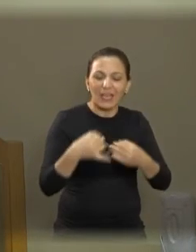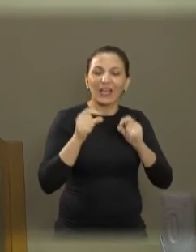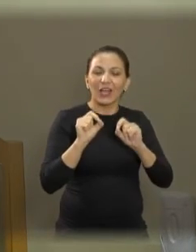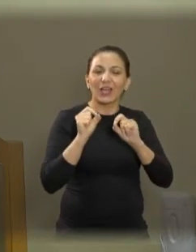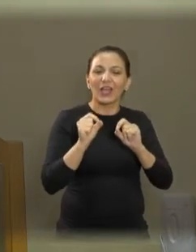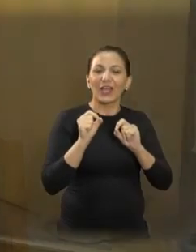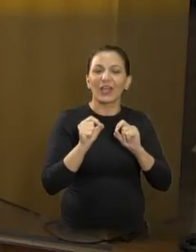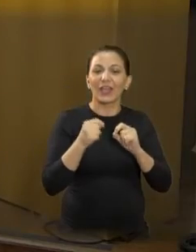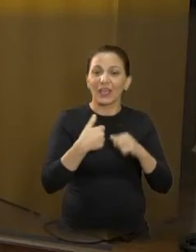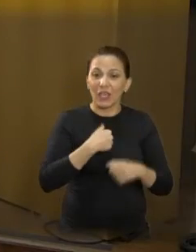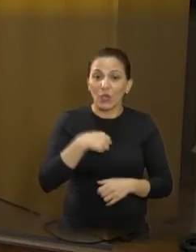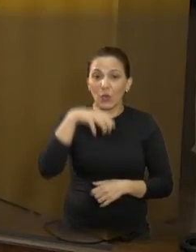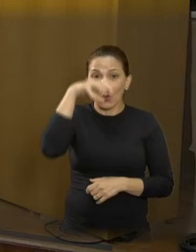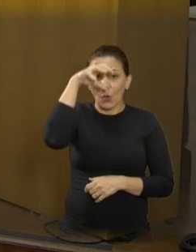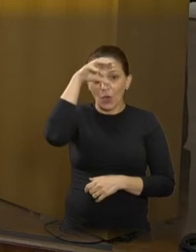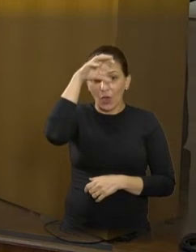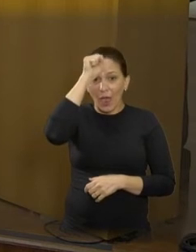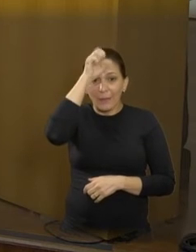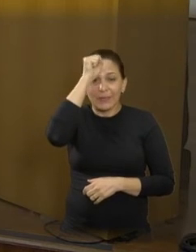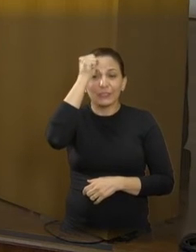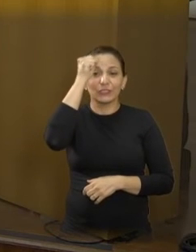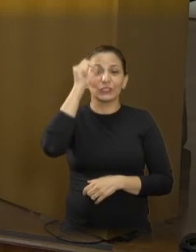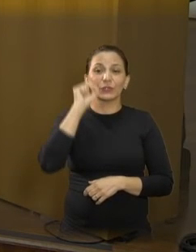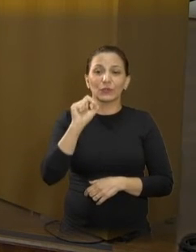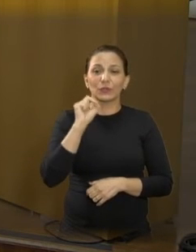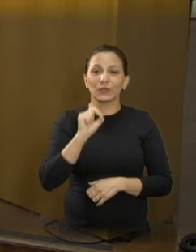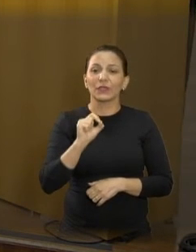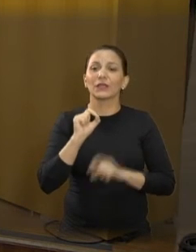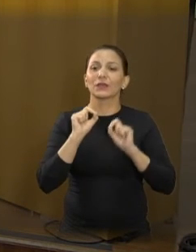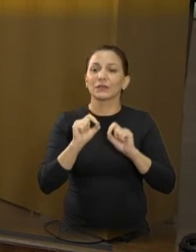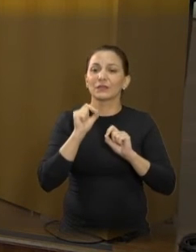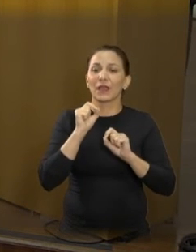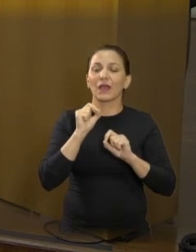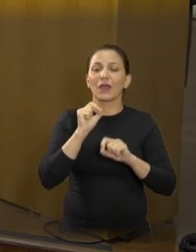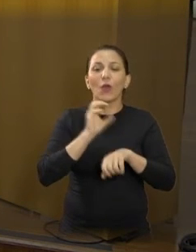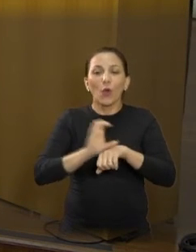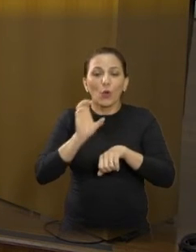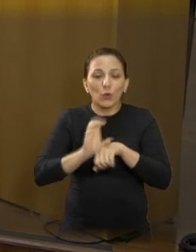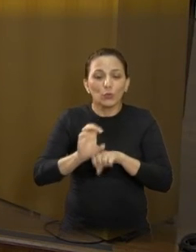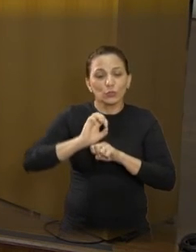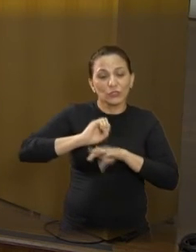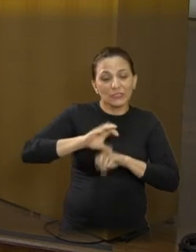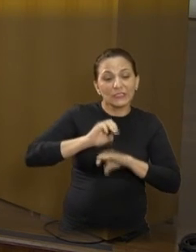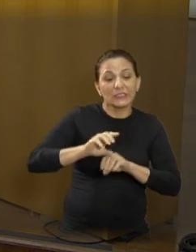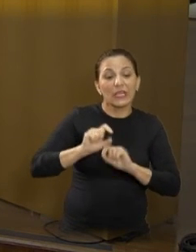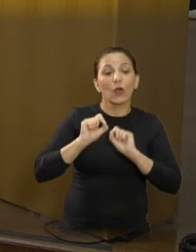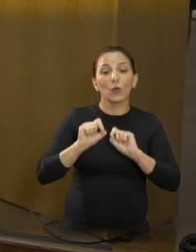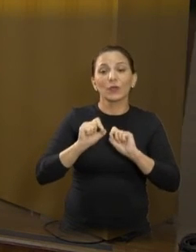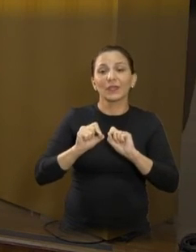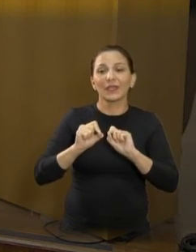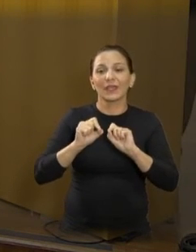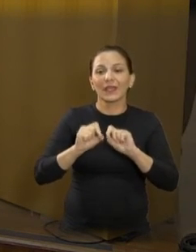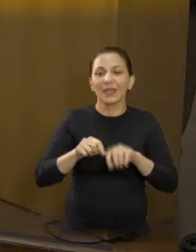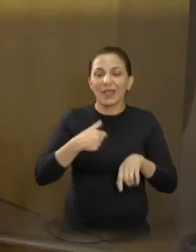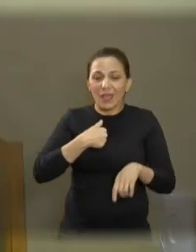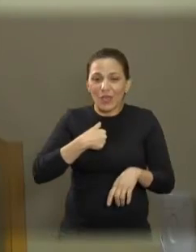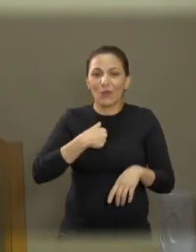Eu aprendi. Então, ministrar curso passou a ser um aprendizado fantástico, e tudo que eu